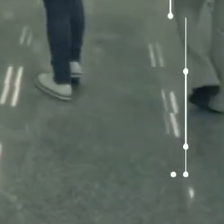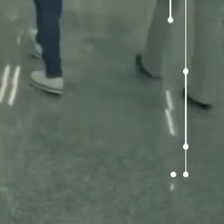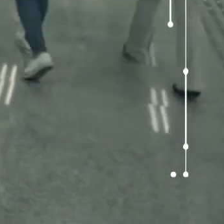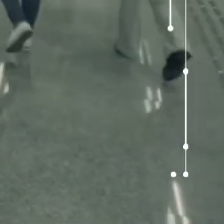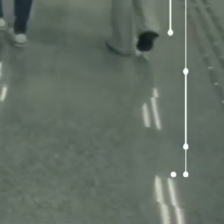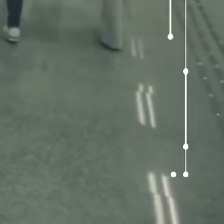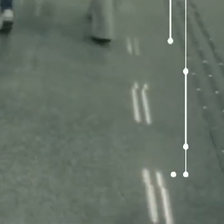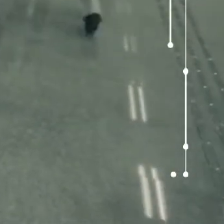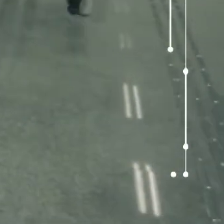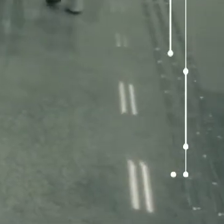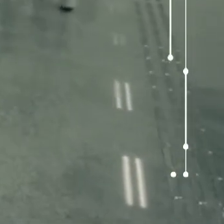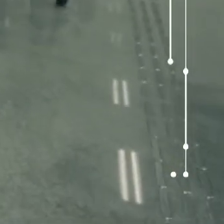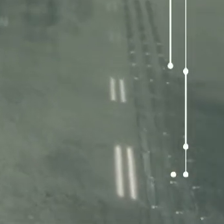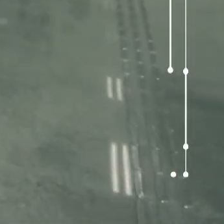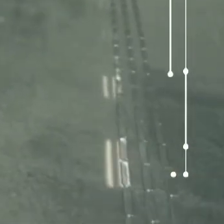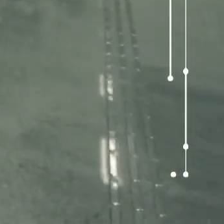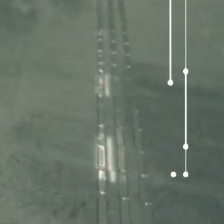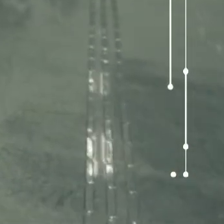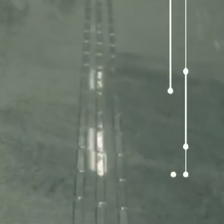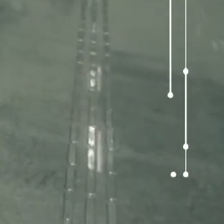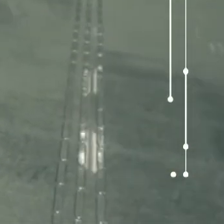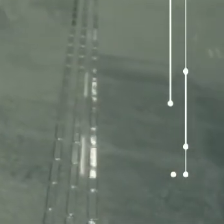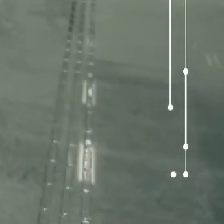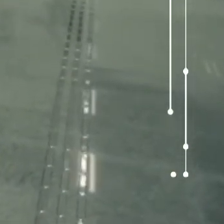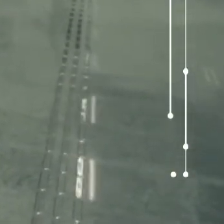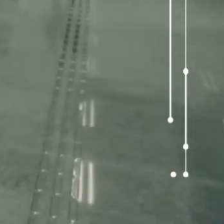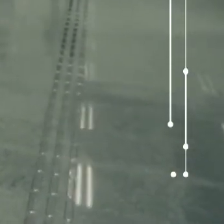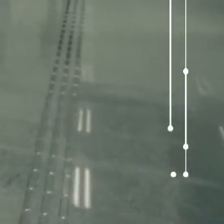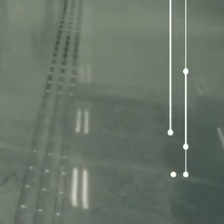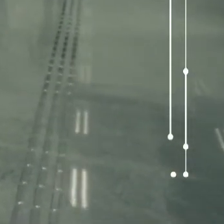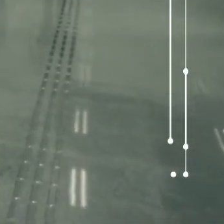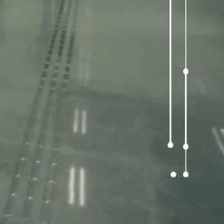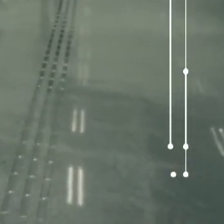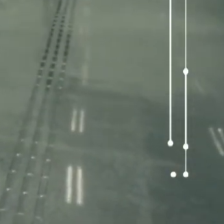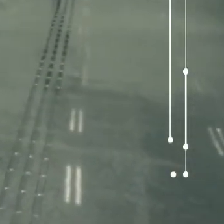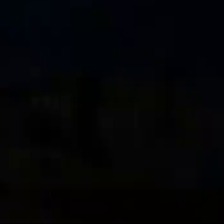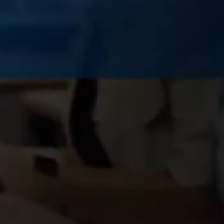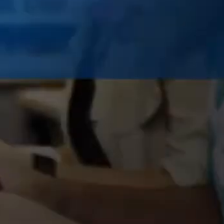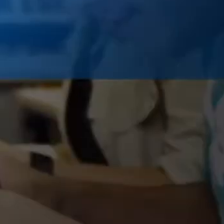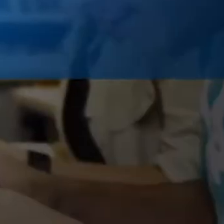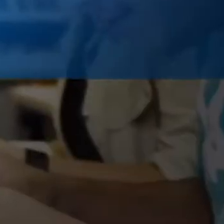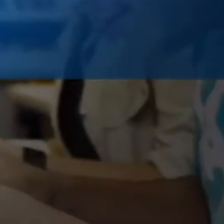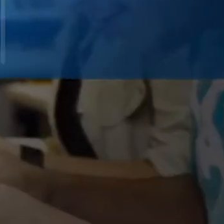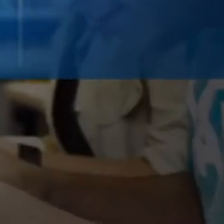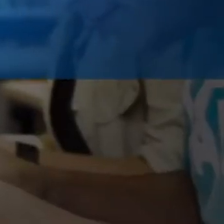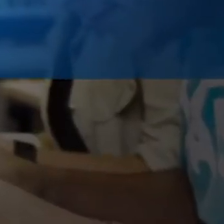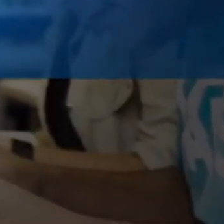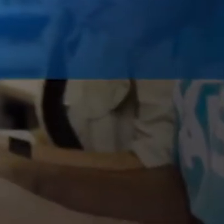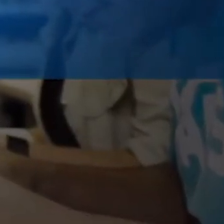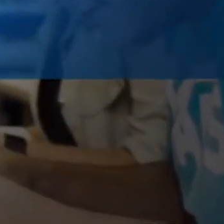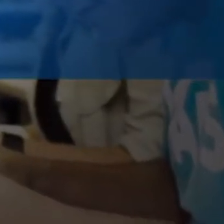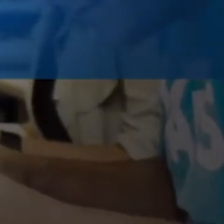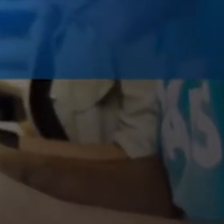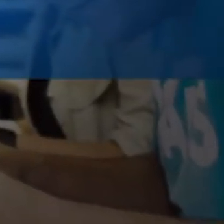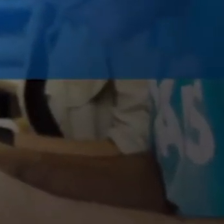Assembleia Legislativa de Mato Grosso do Sul. Entre, acesse e participe.